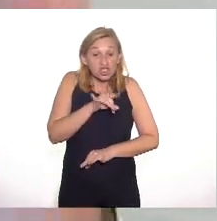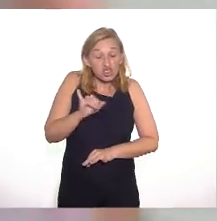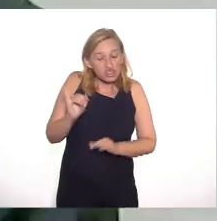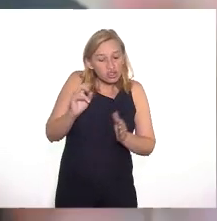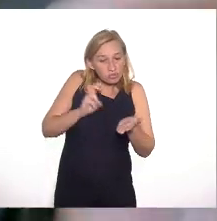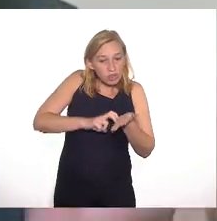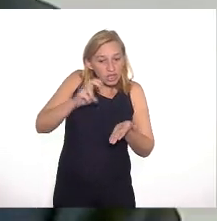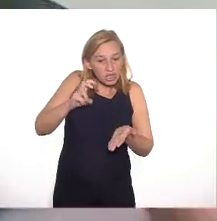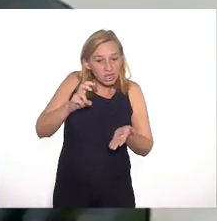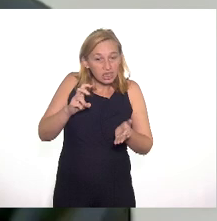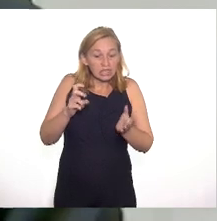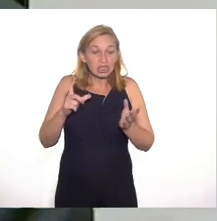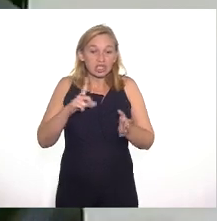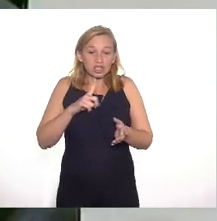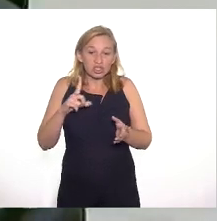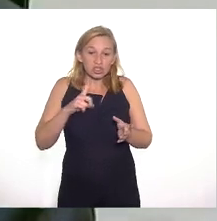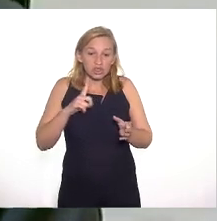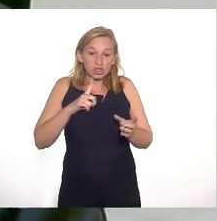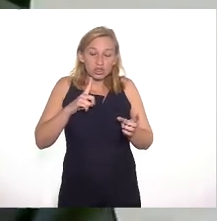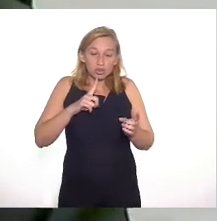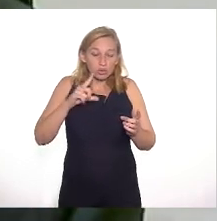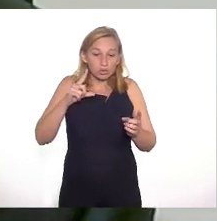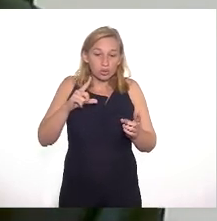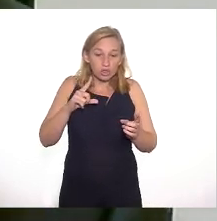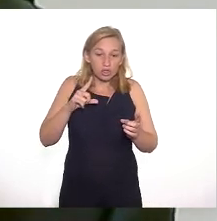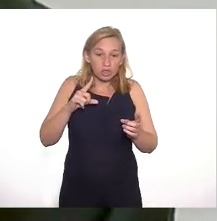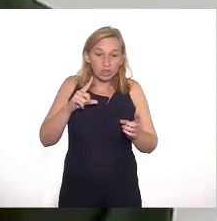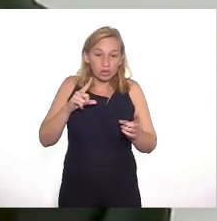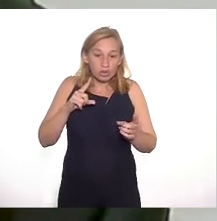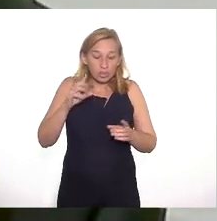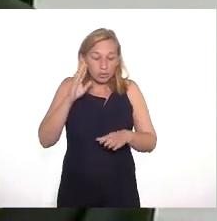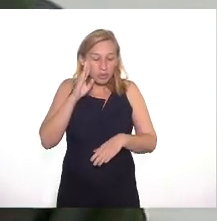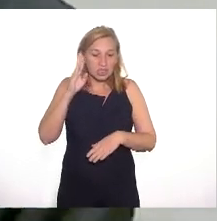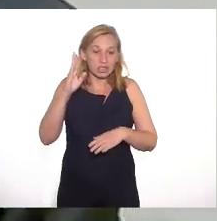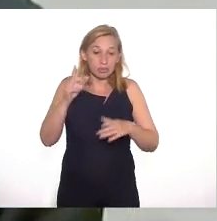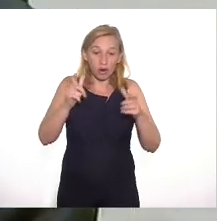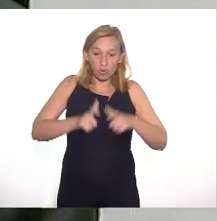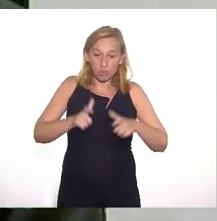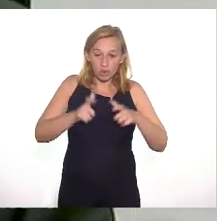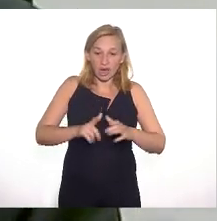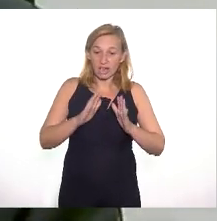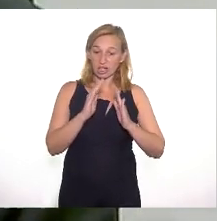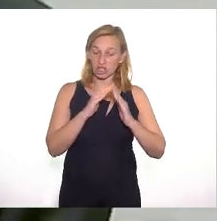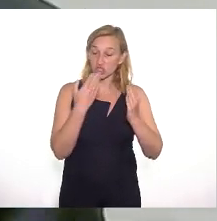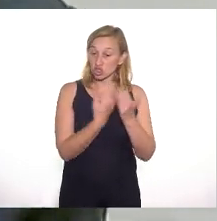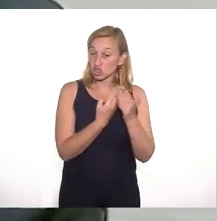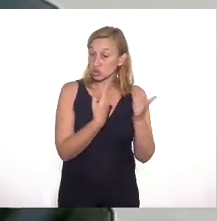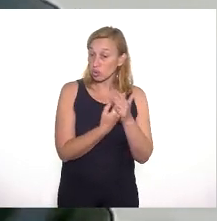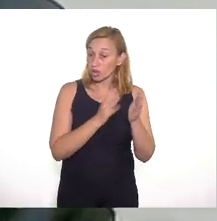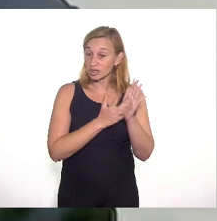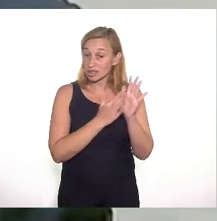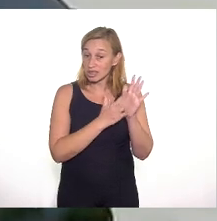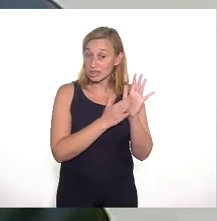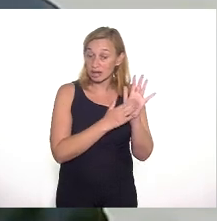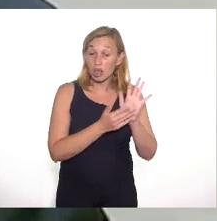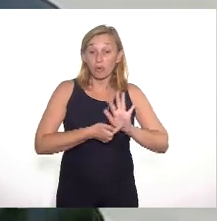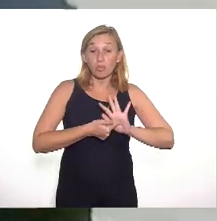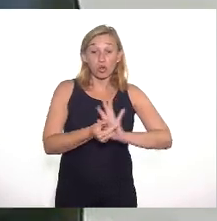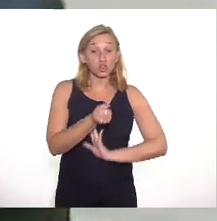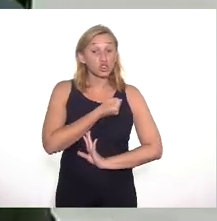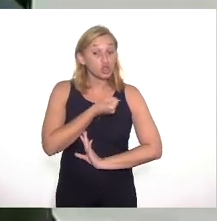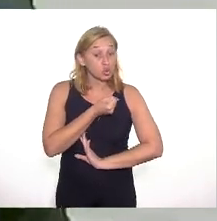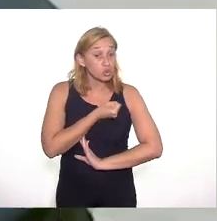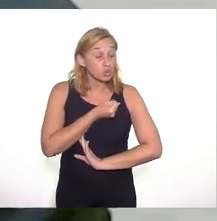um simbolismo especial de ser na escola de samba, né? Então, neste exato momento, ele apresenta dados,